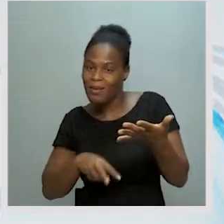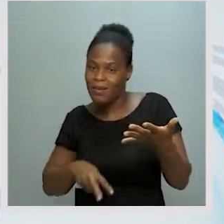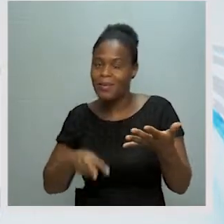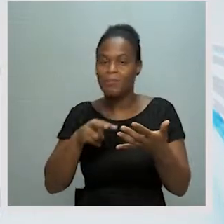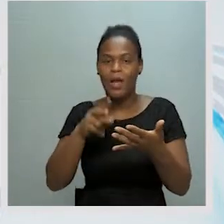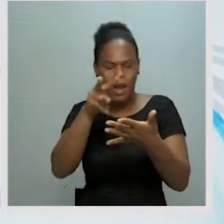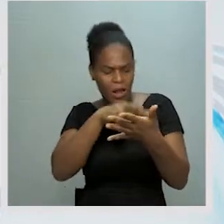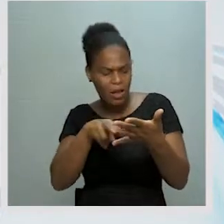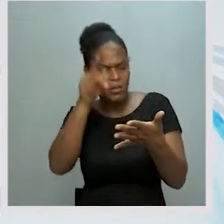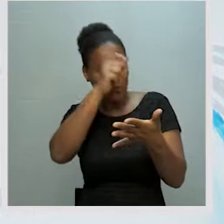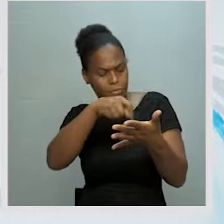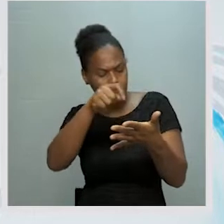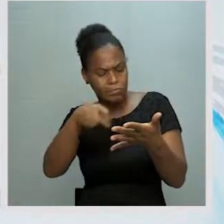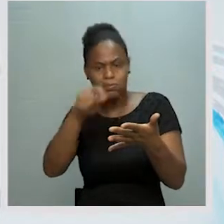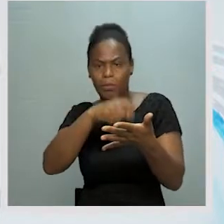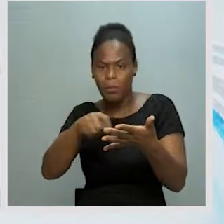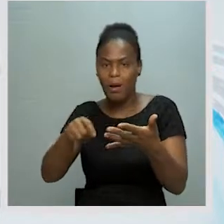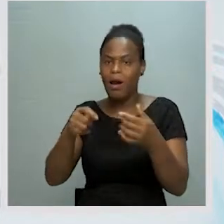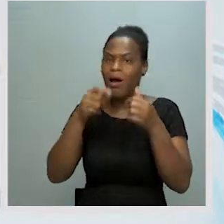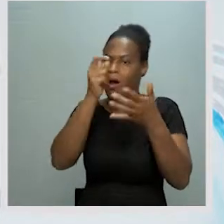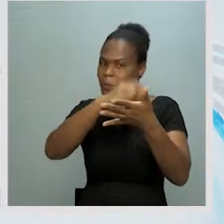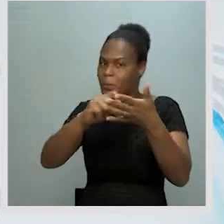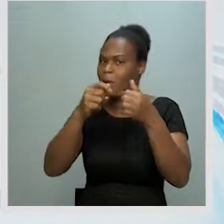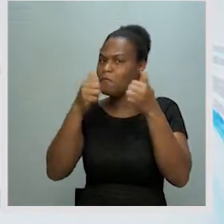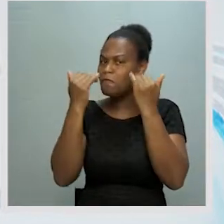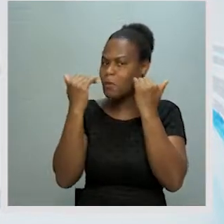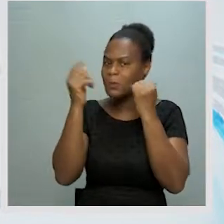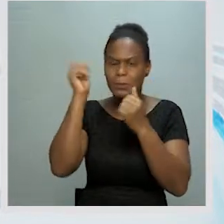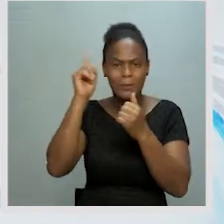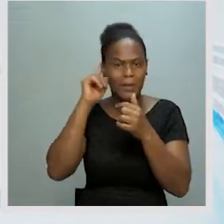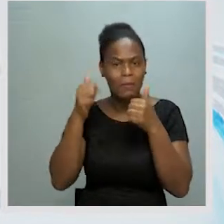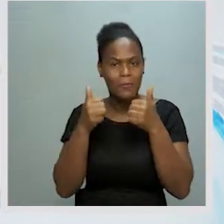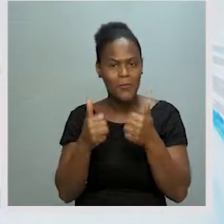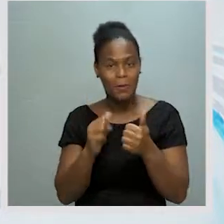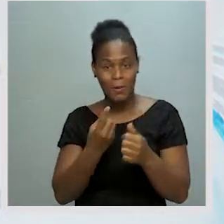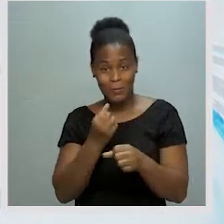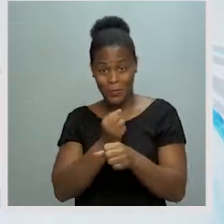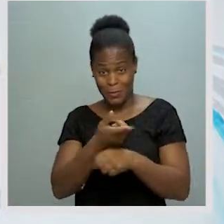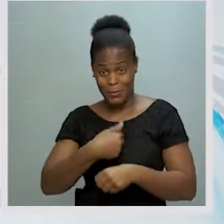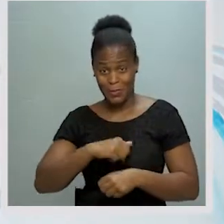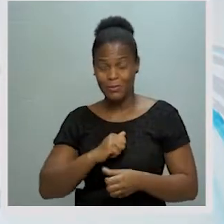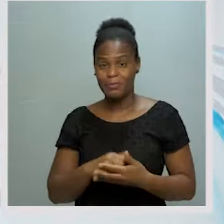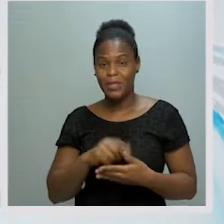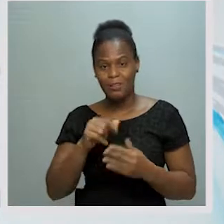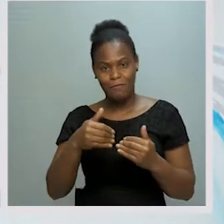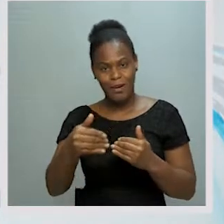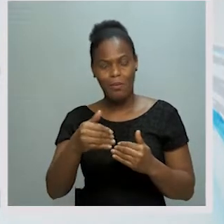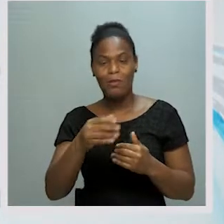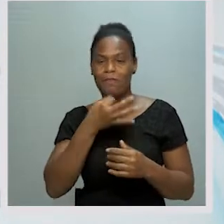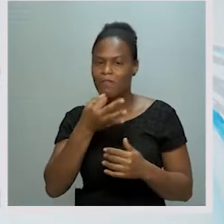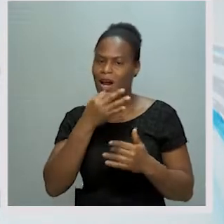lendo, anotando, tirando boas anotações, informações importantes para o nosso trabalho. E nós vamos falar disto,